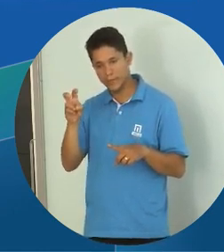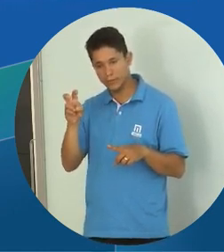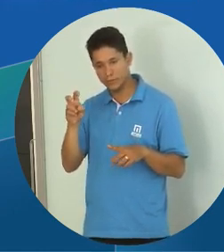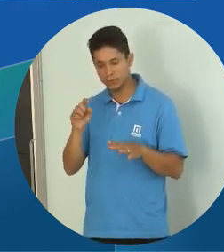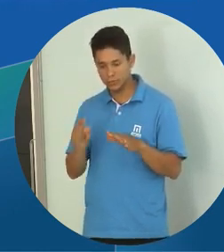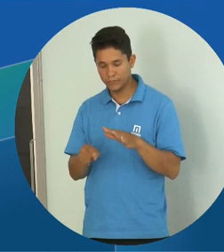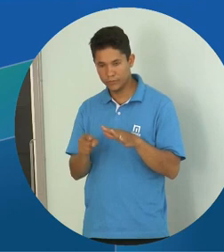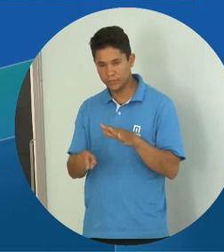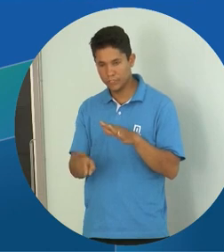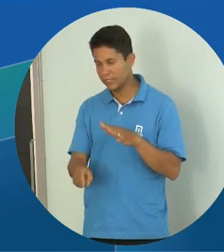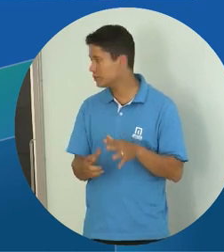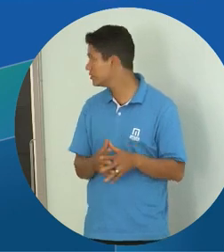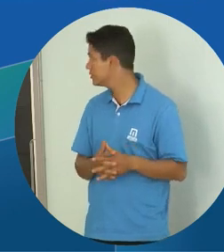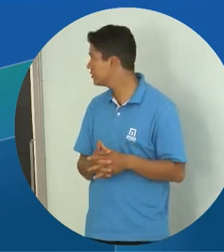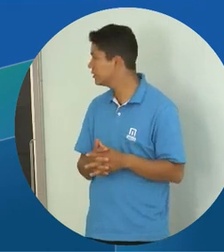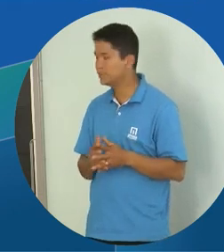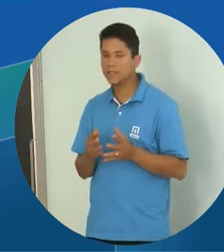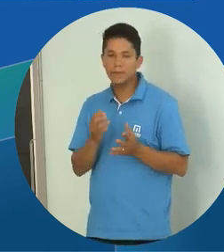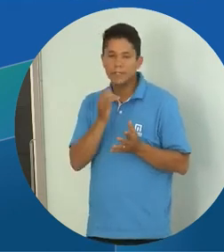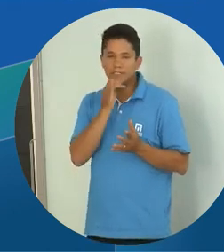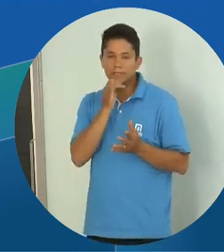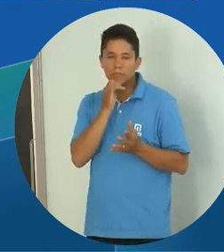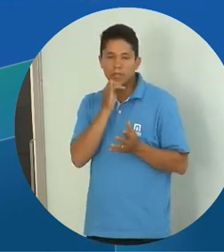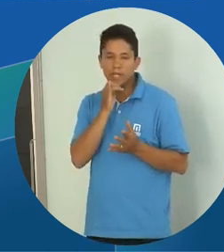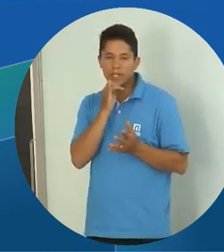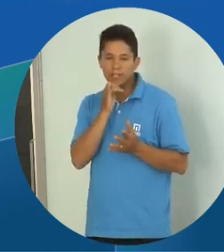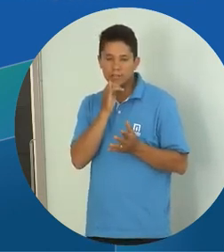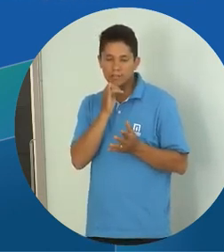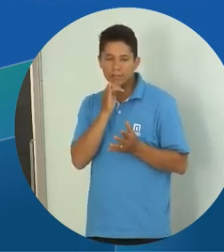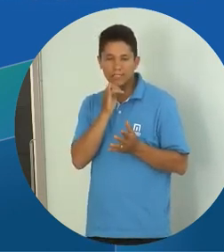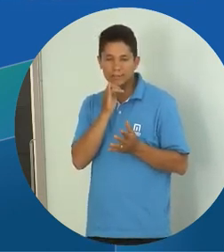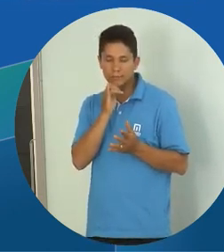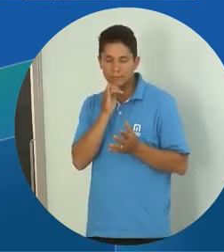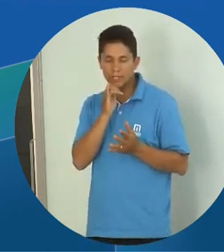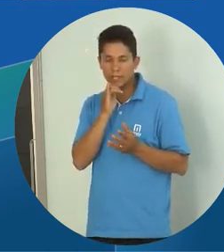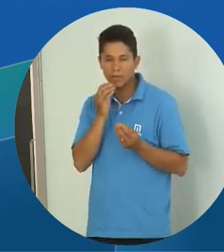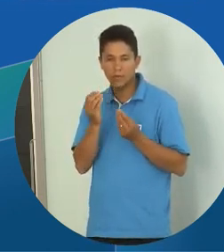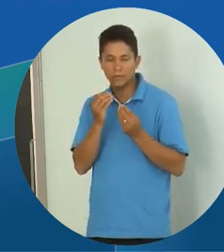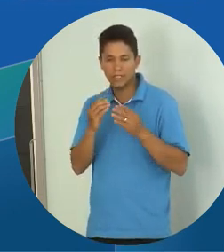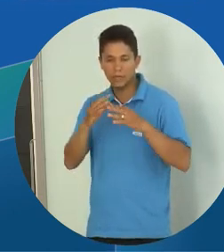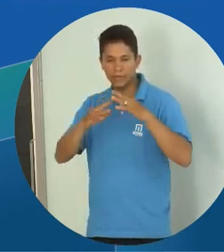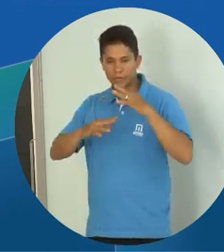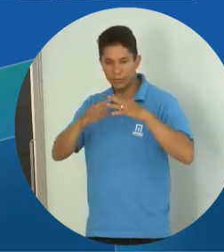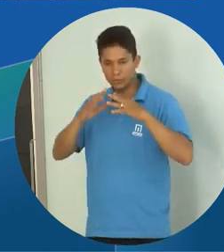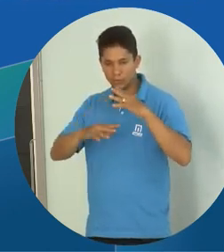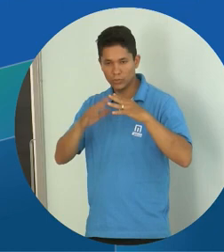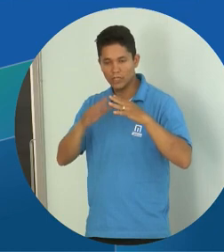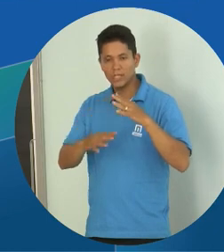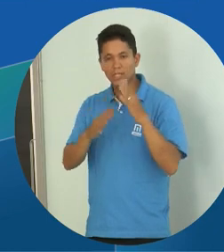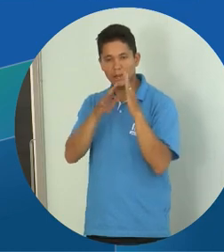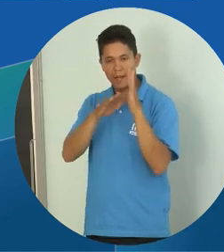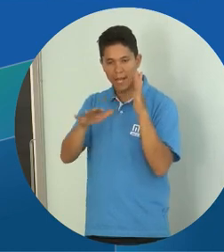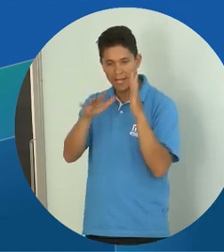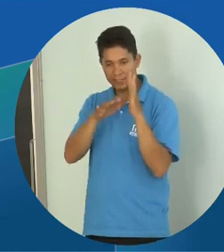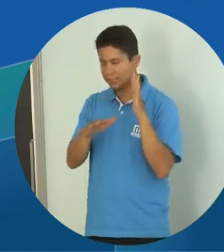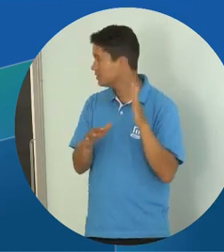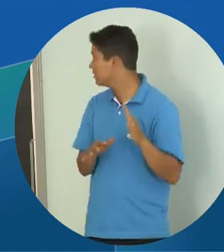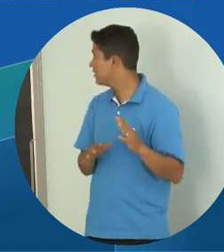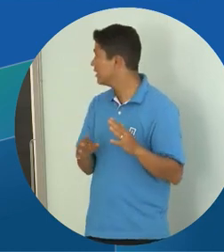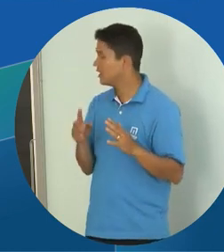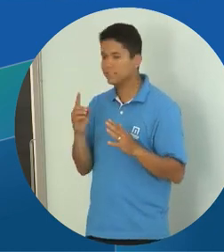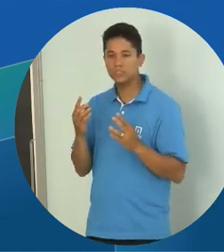filtro na barragem. A gente colocou na primeira camada 30 centímetros de areia, bem similar ao que